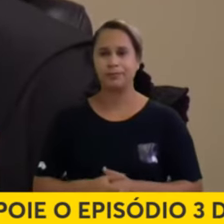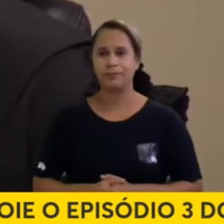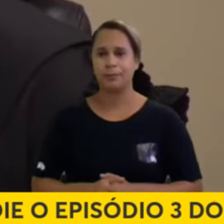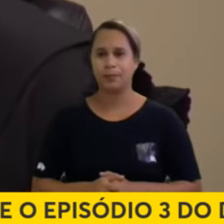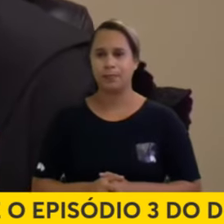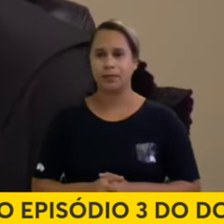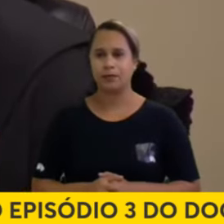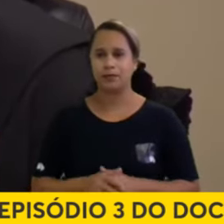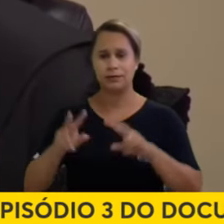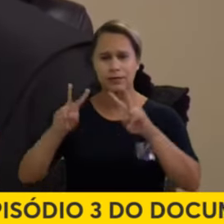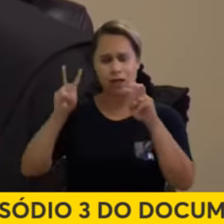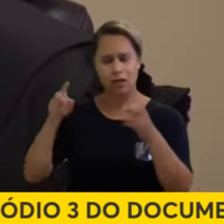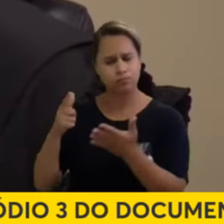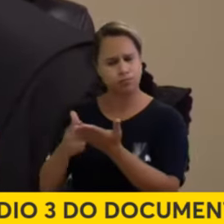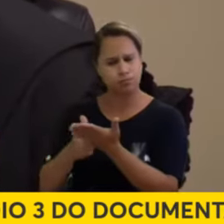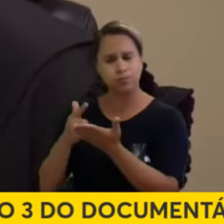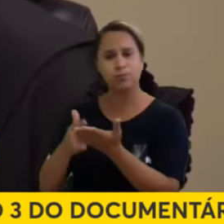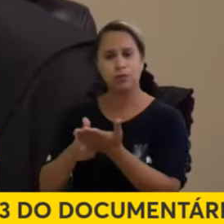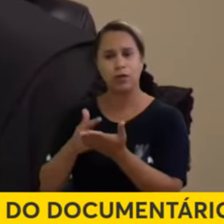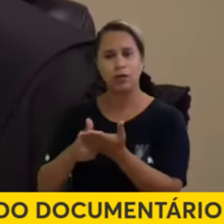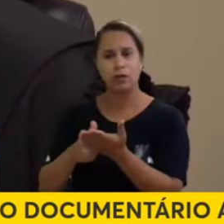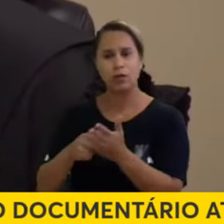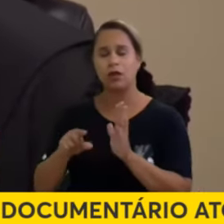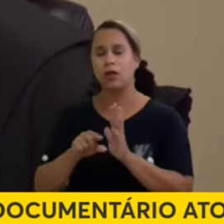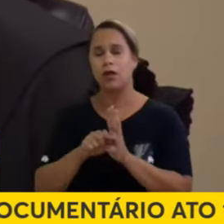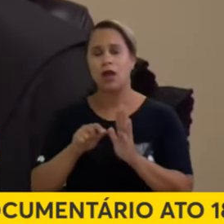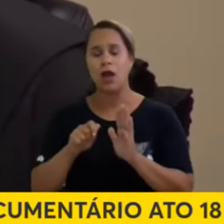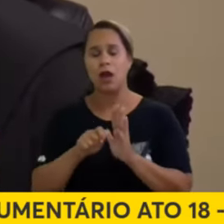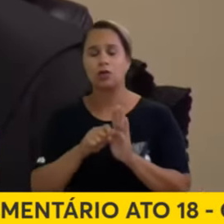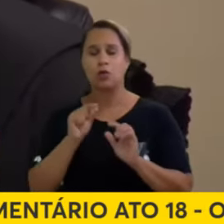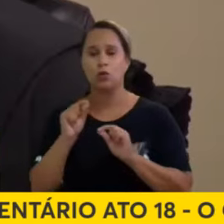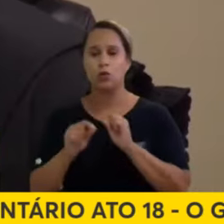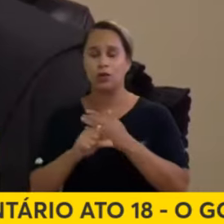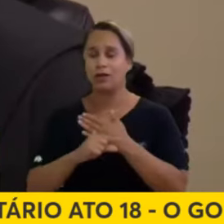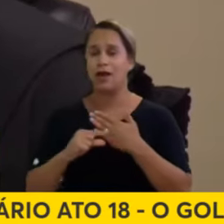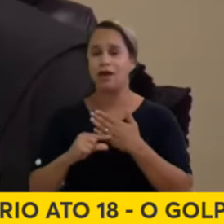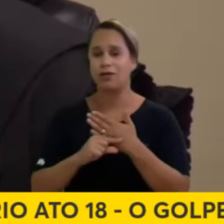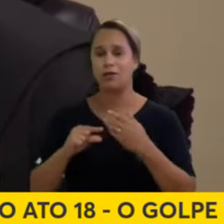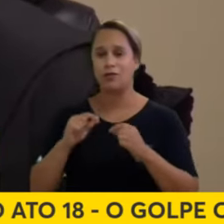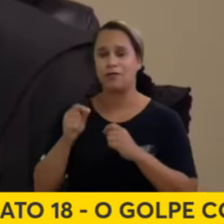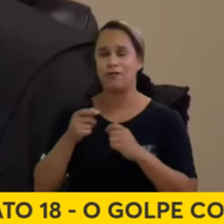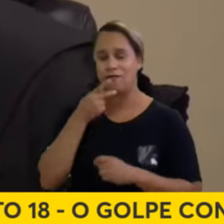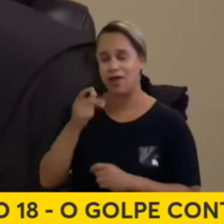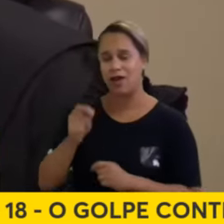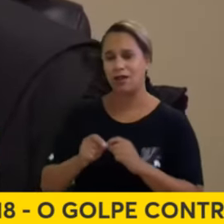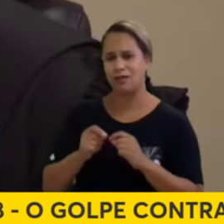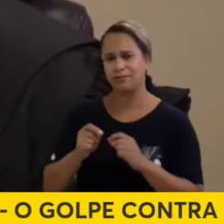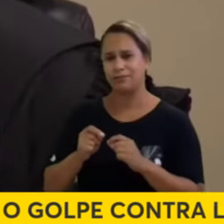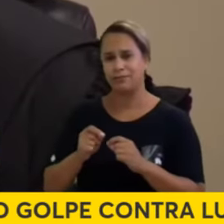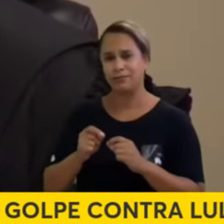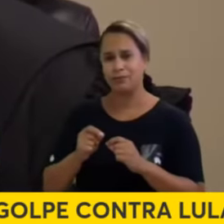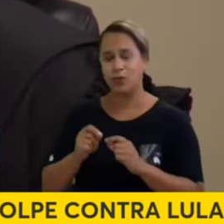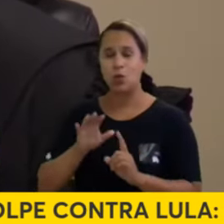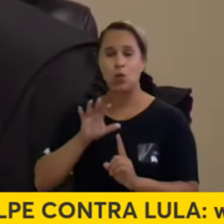nessa obra que o autor trata do processo penal ao mencionar sobre os efeitos dessa justiça